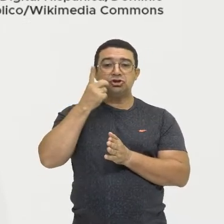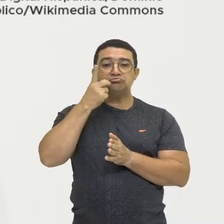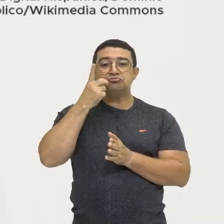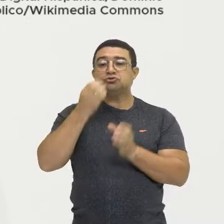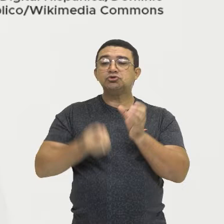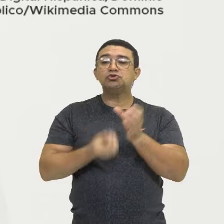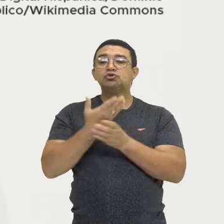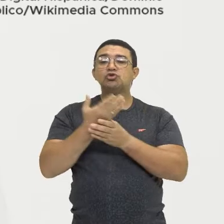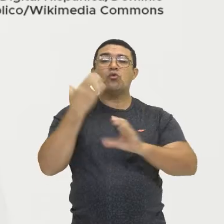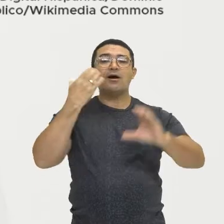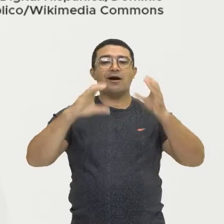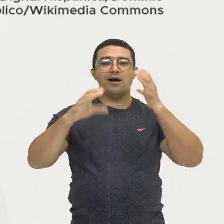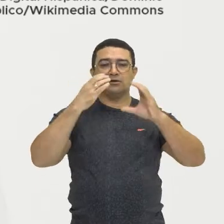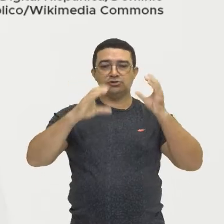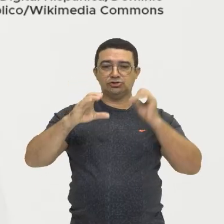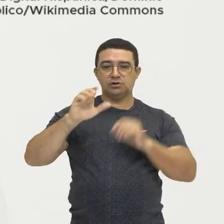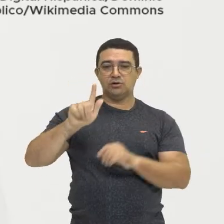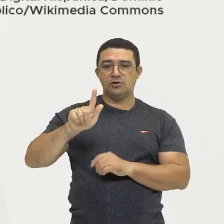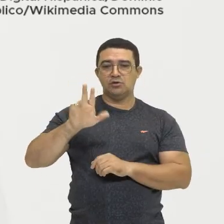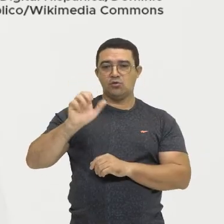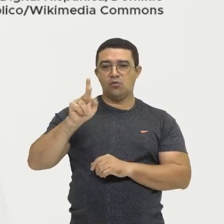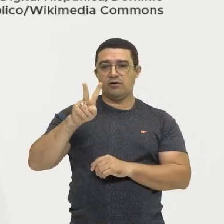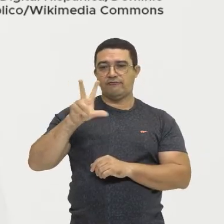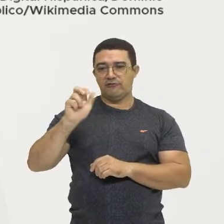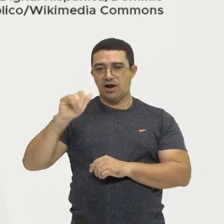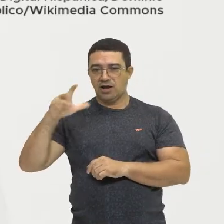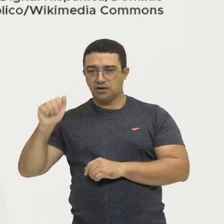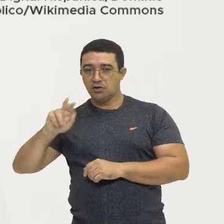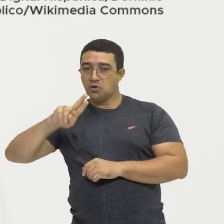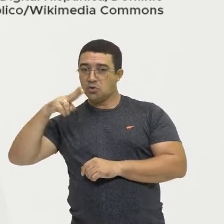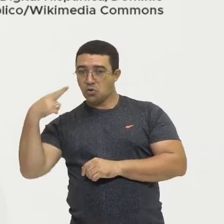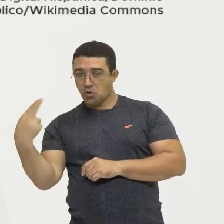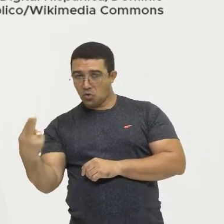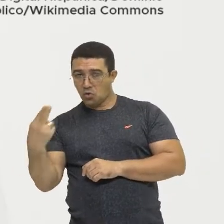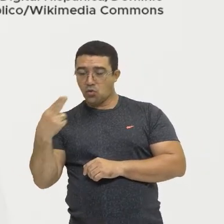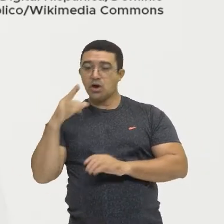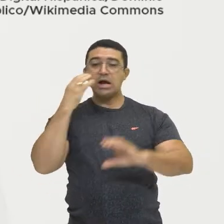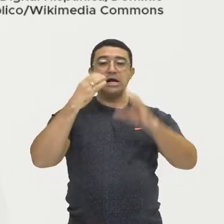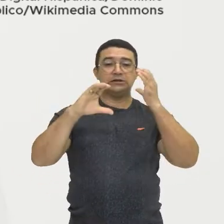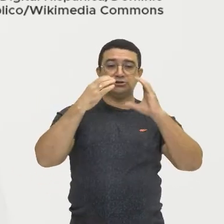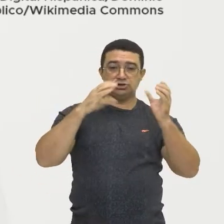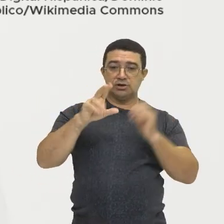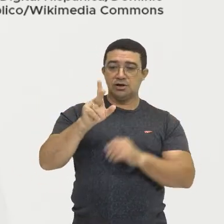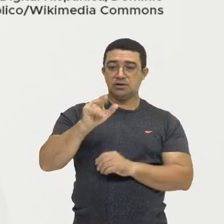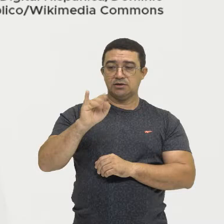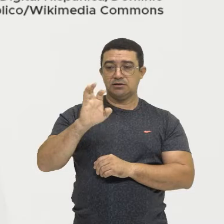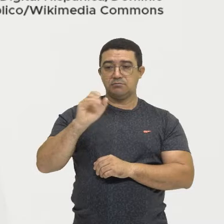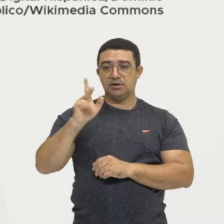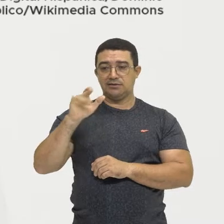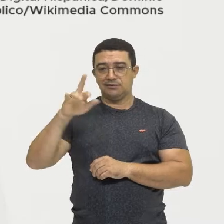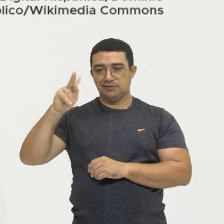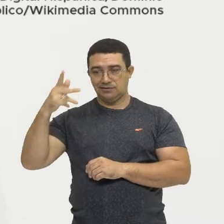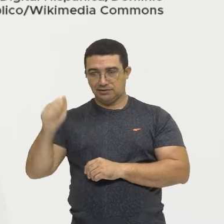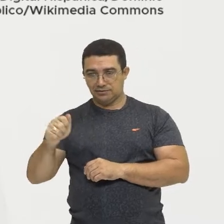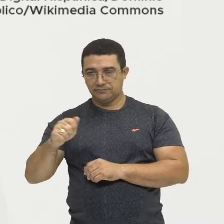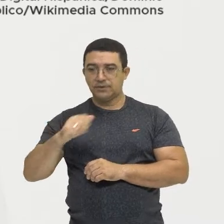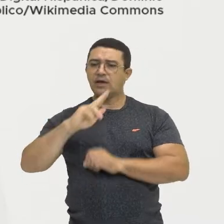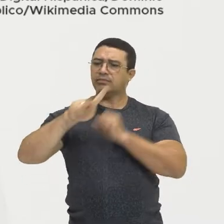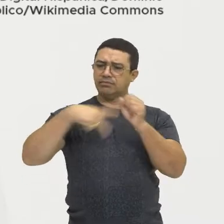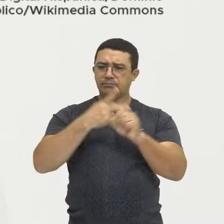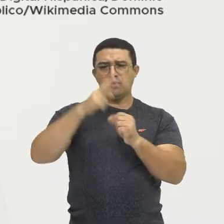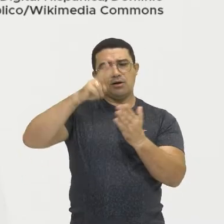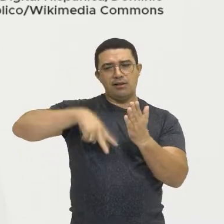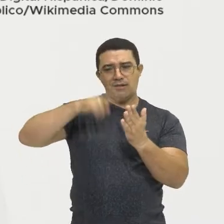chamado Cantiga da Guarvaia ou a Cantiga da Ribeirinha, que nós vamos ler lá no final para você,